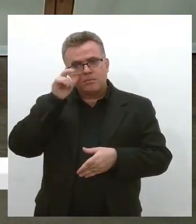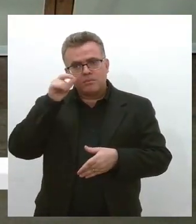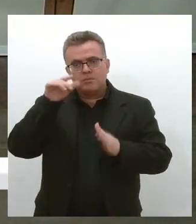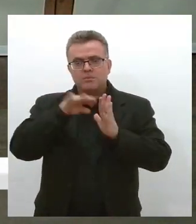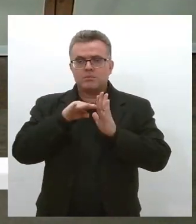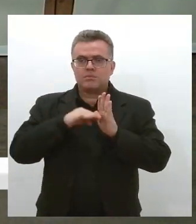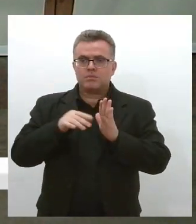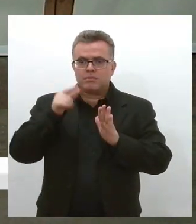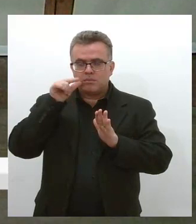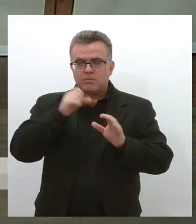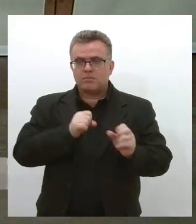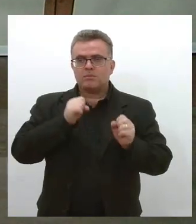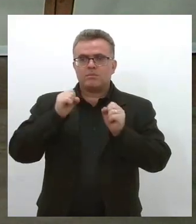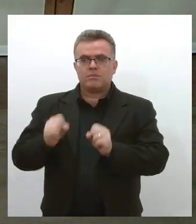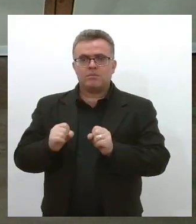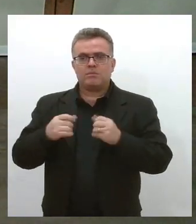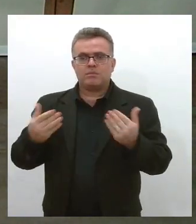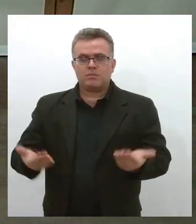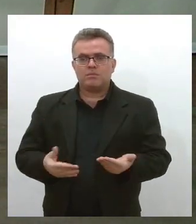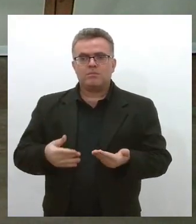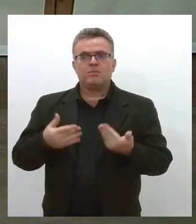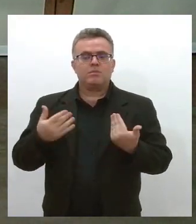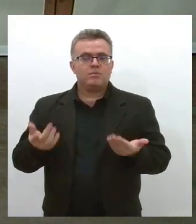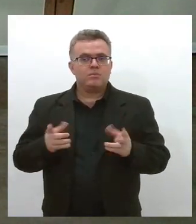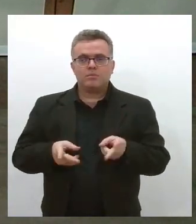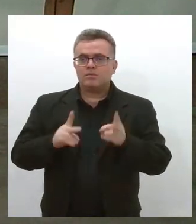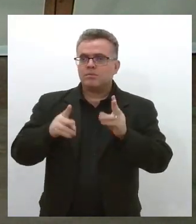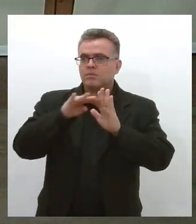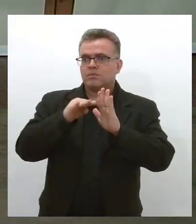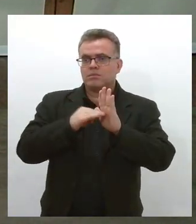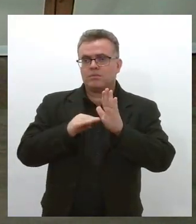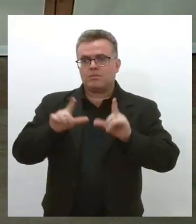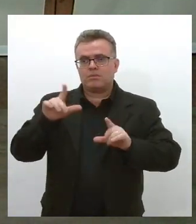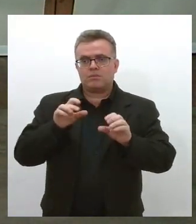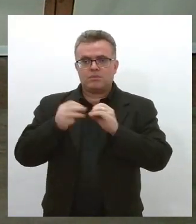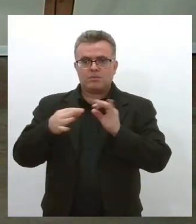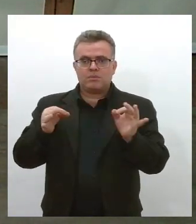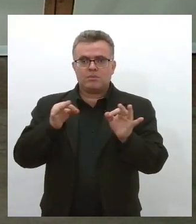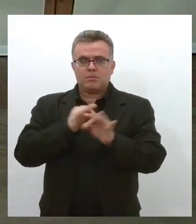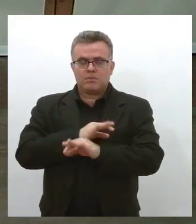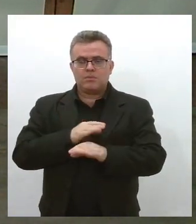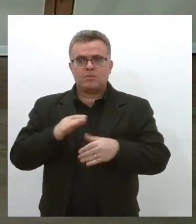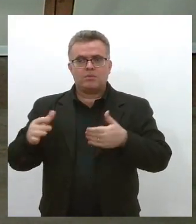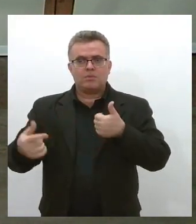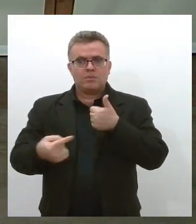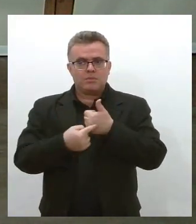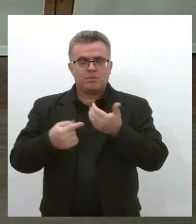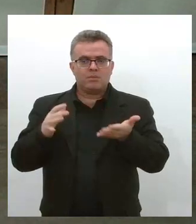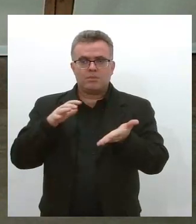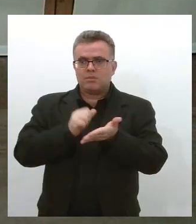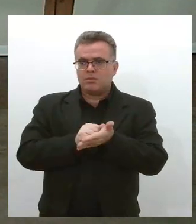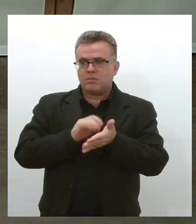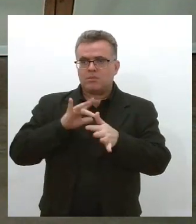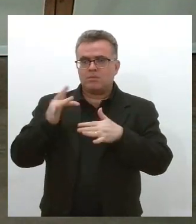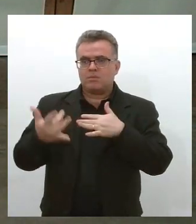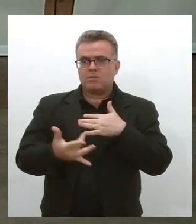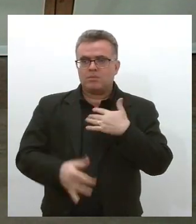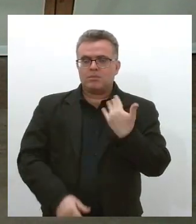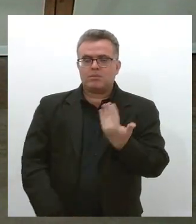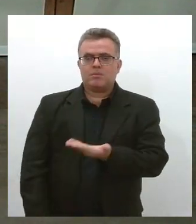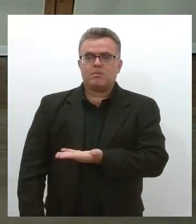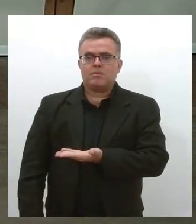no Comando hoje. Continue acompanhando a programação da TV Alese, seguindo e interagindo com a gente nas redes sociais. Facebook e